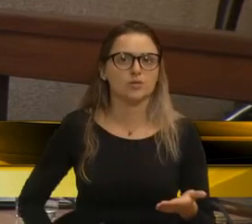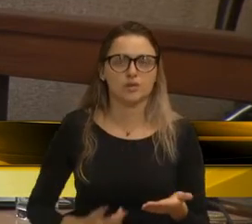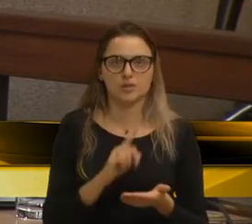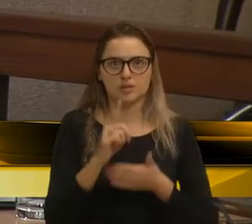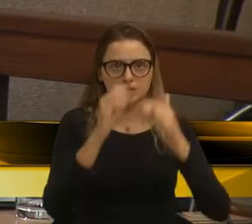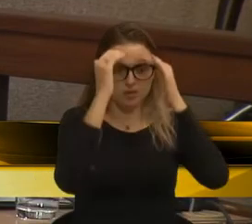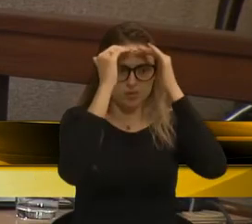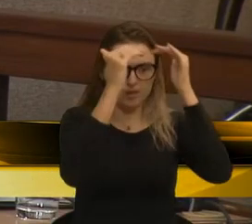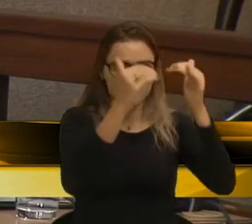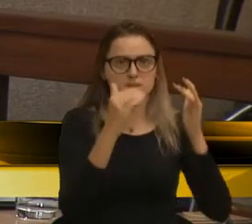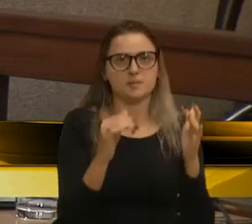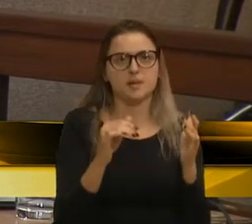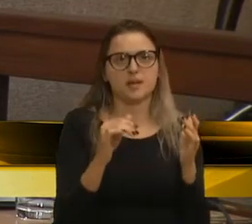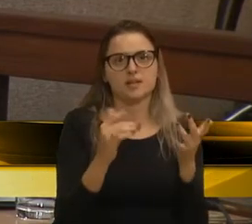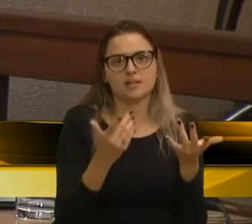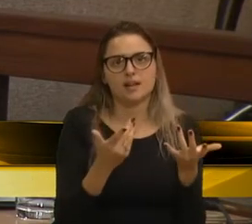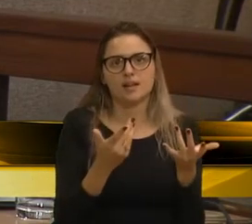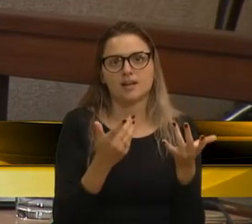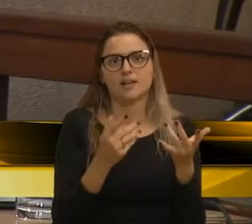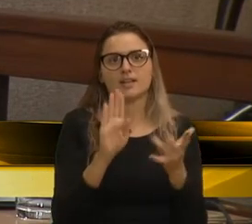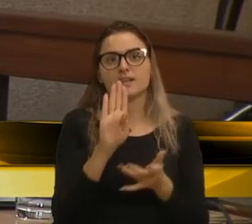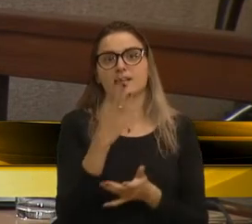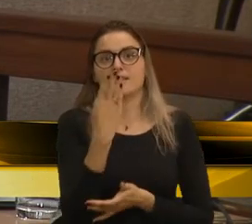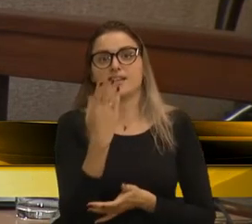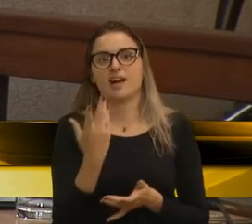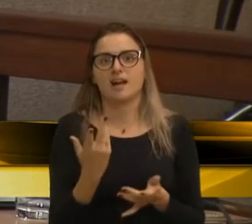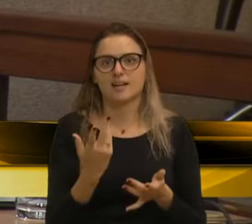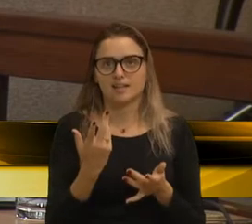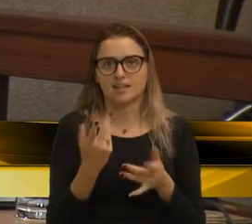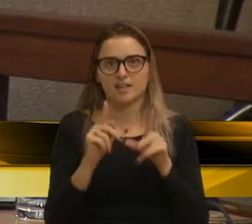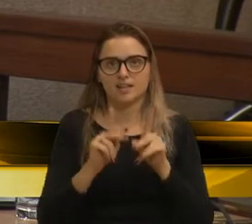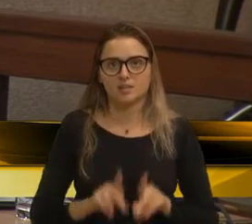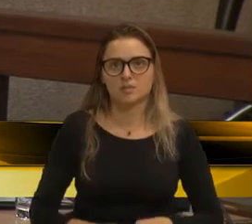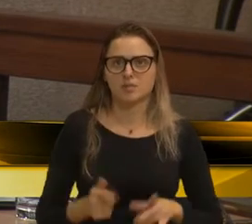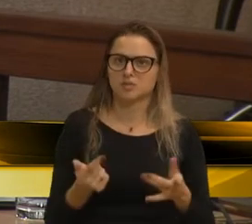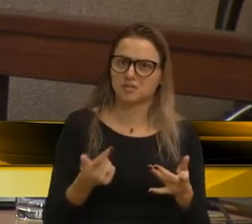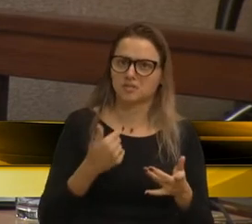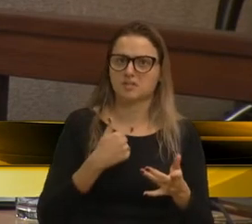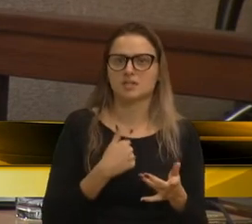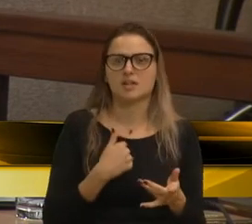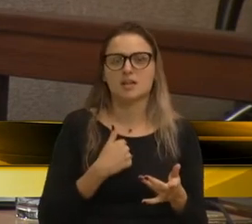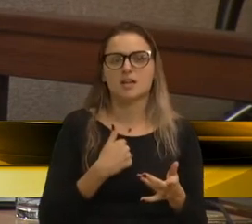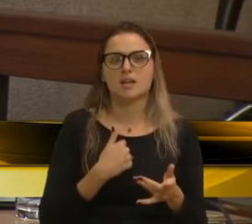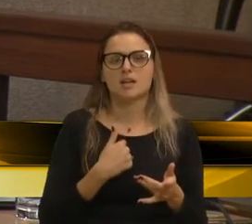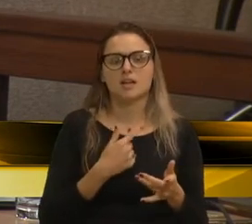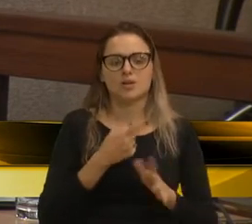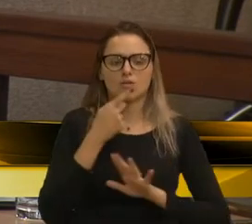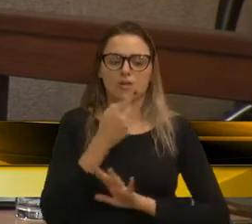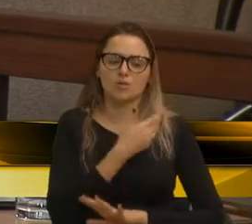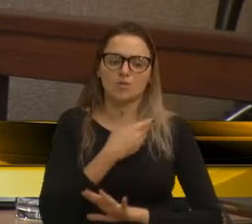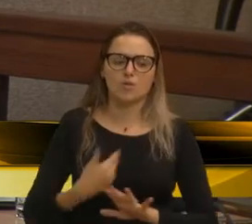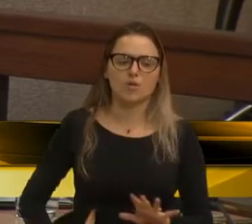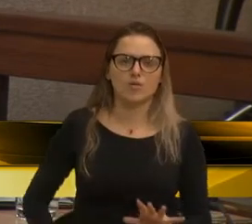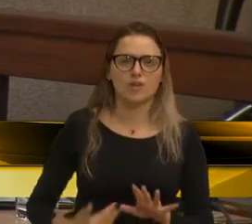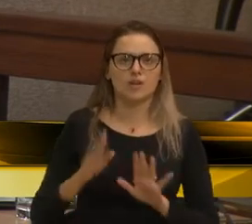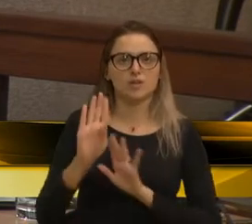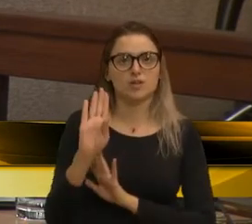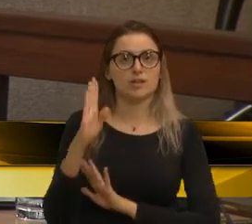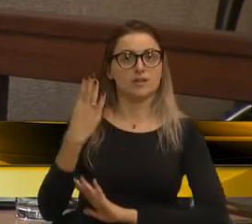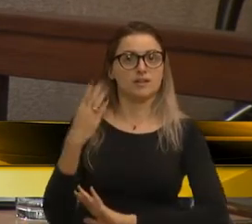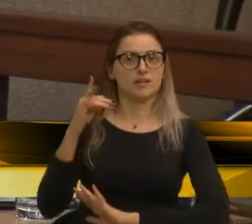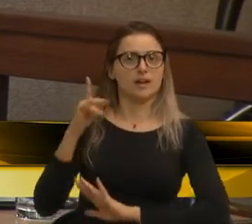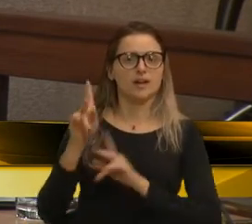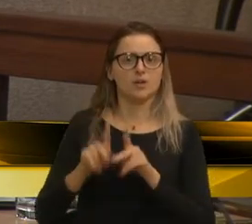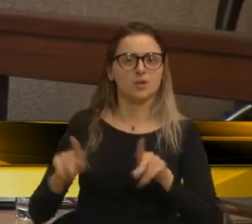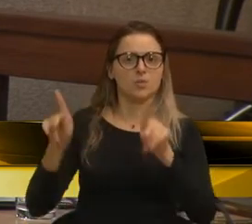seu primeiro escalão, que trai o seu primeiro escalão? Então, eu várias vezes aqui disse que é um governo que atua de costas para a população,